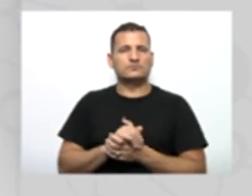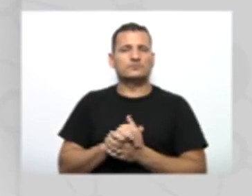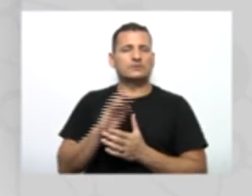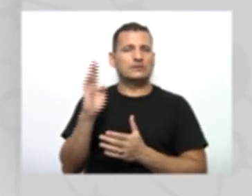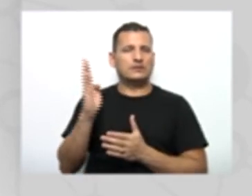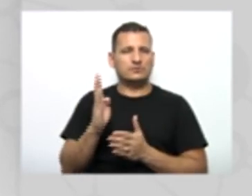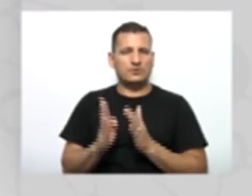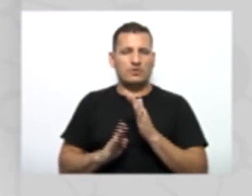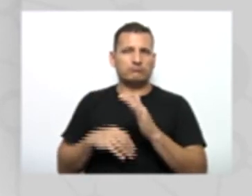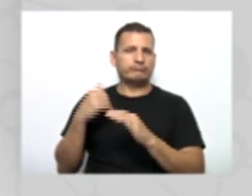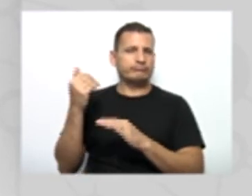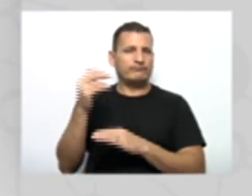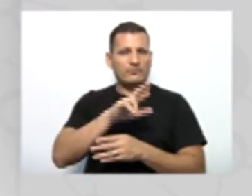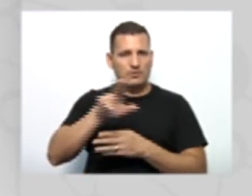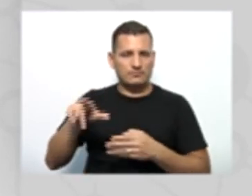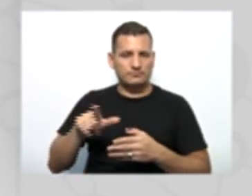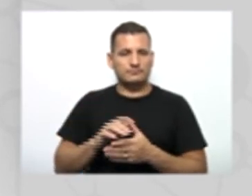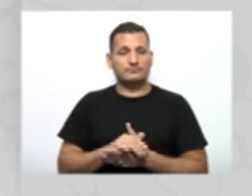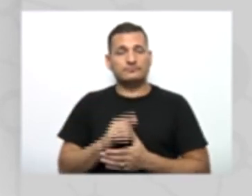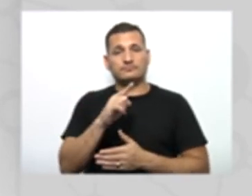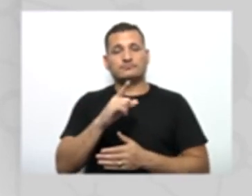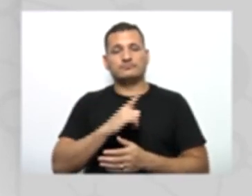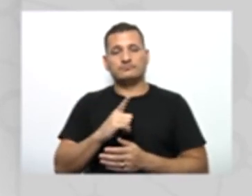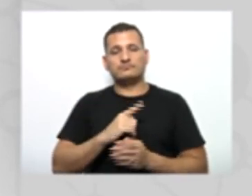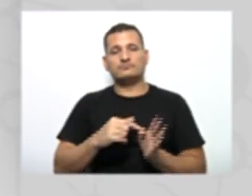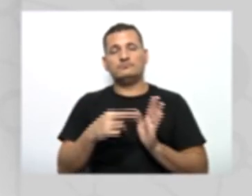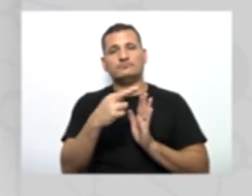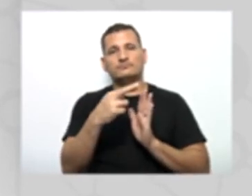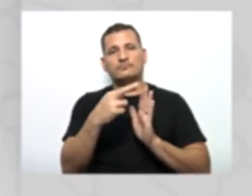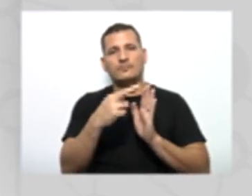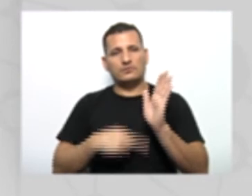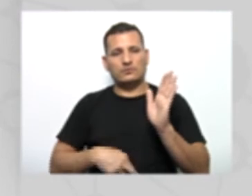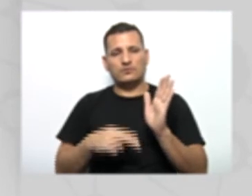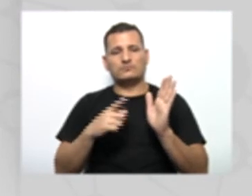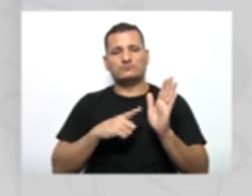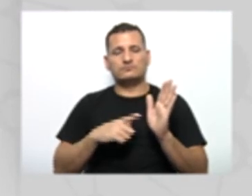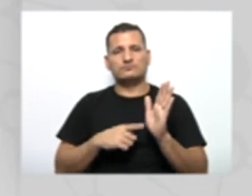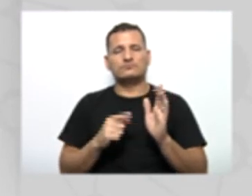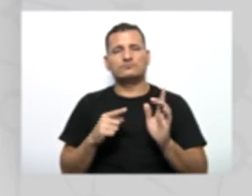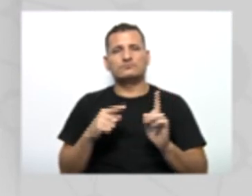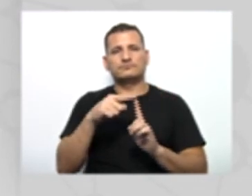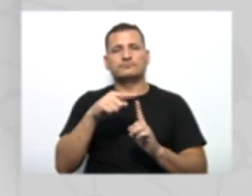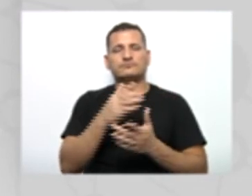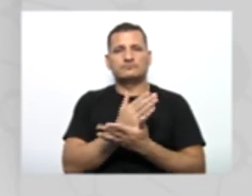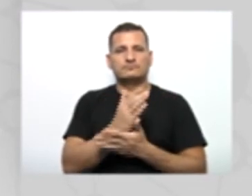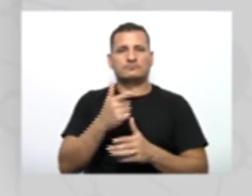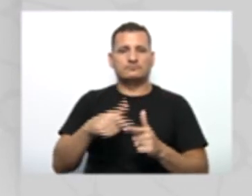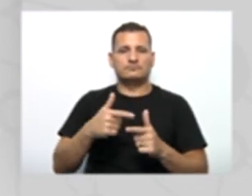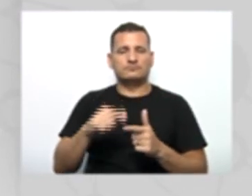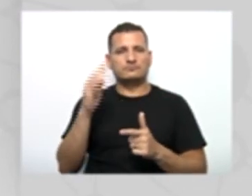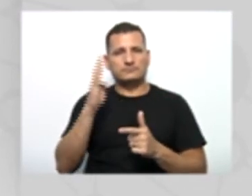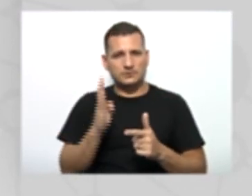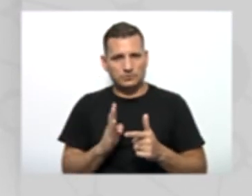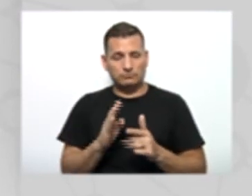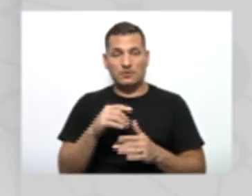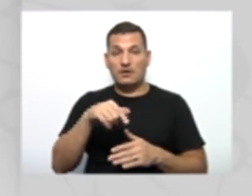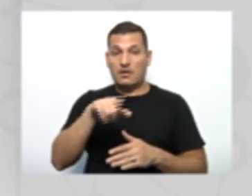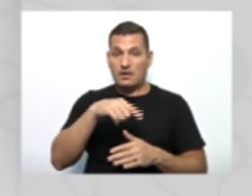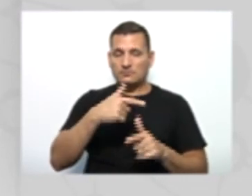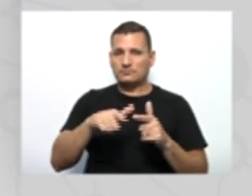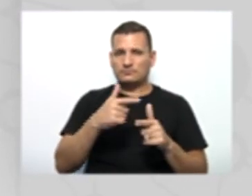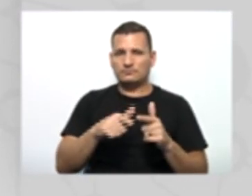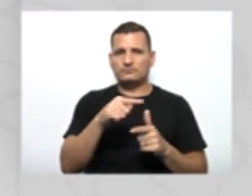a construção de propostas para o município, que é a participação de uma audiência pública. Isso forma um Estado soberano. Não é apenas aquele Estado